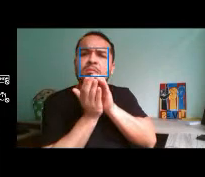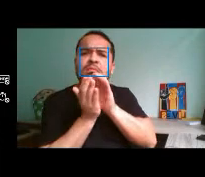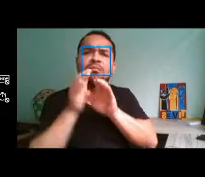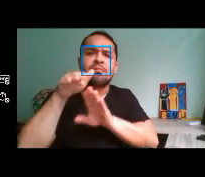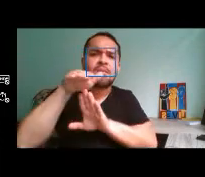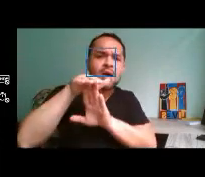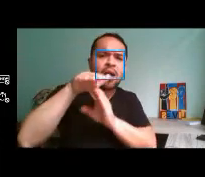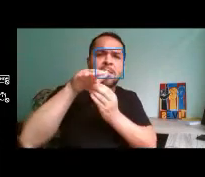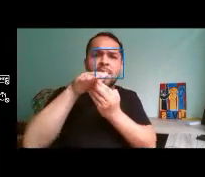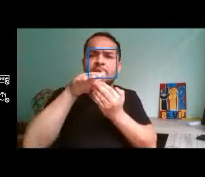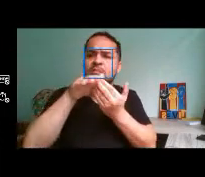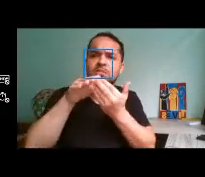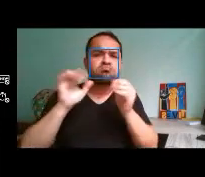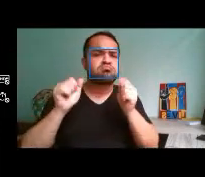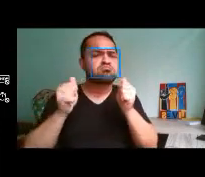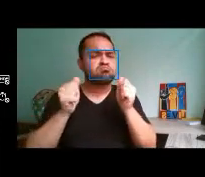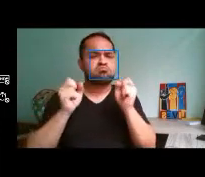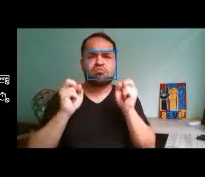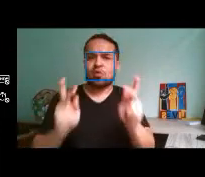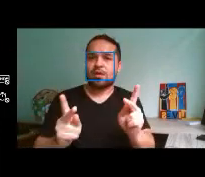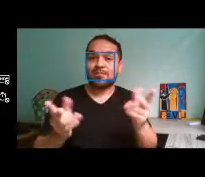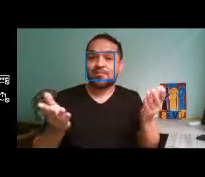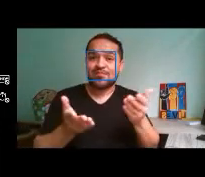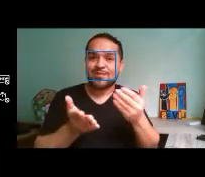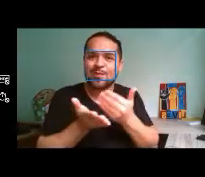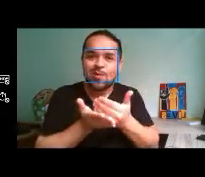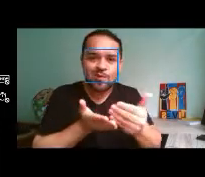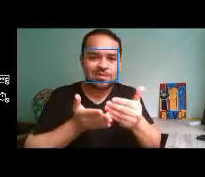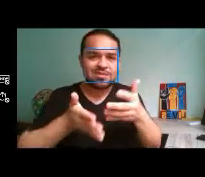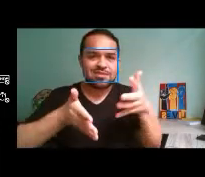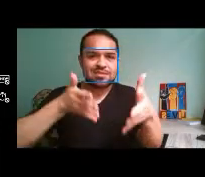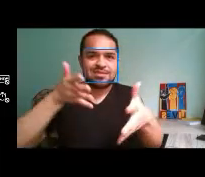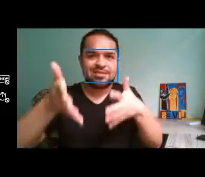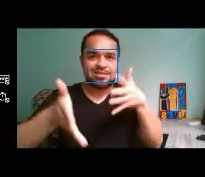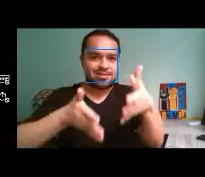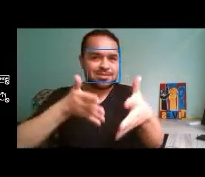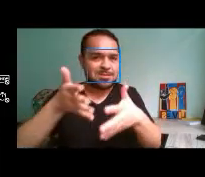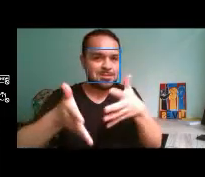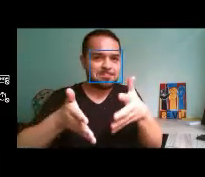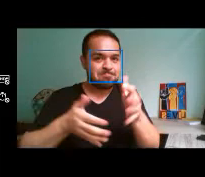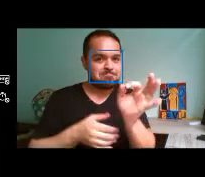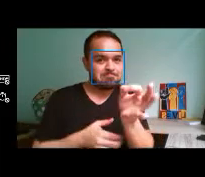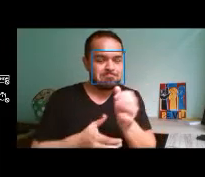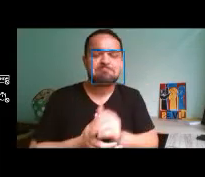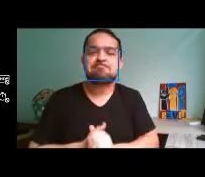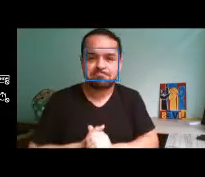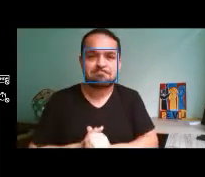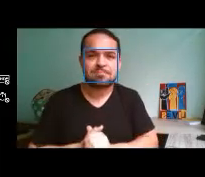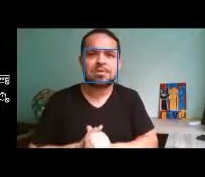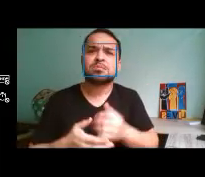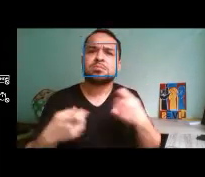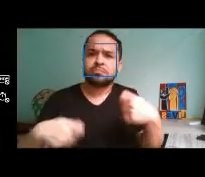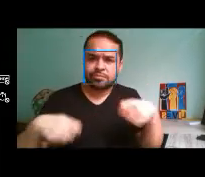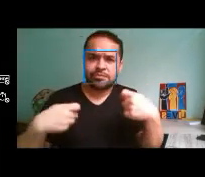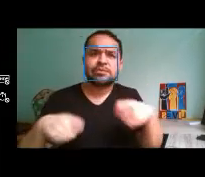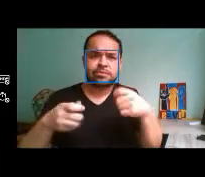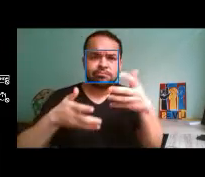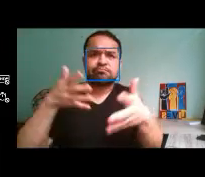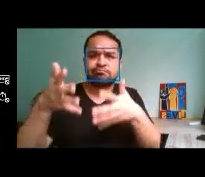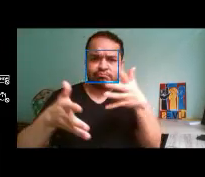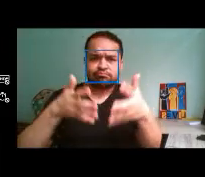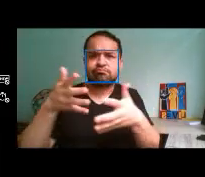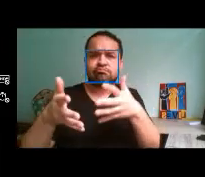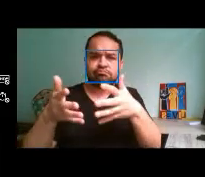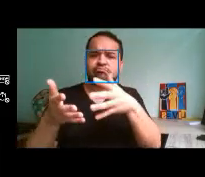que ocorre basicamente a produção articular das línguas orais, da língua portuguesa, e